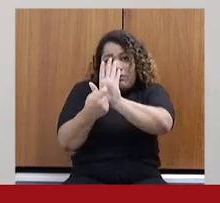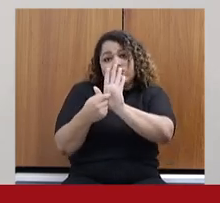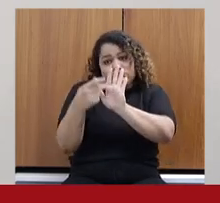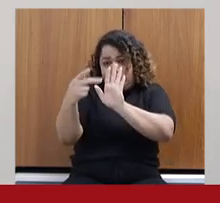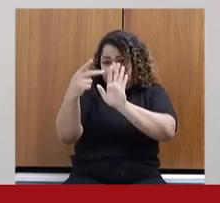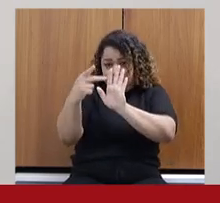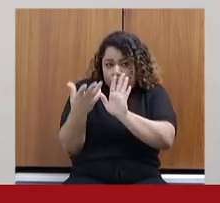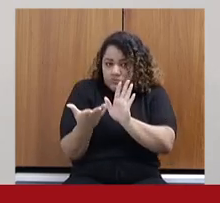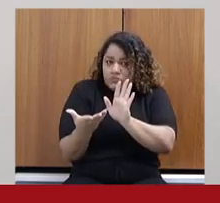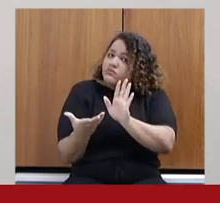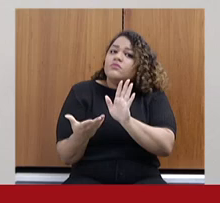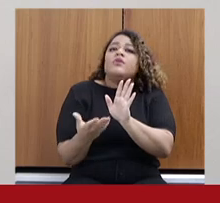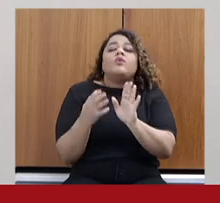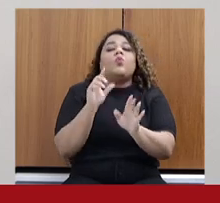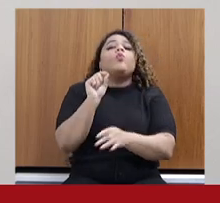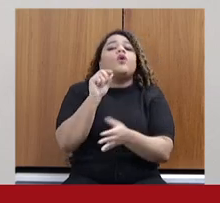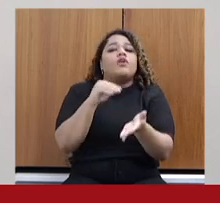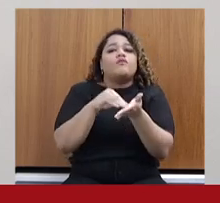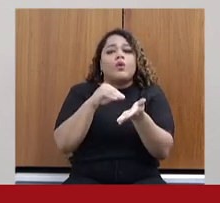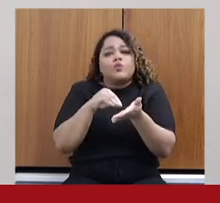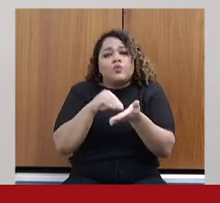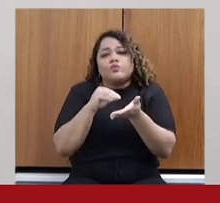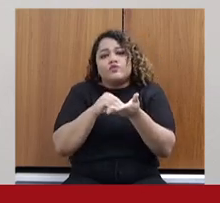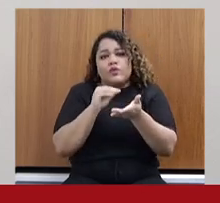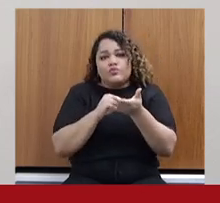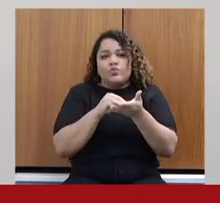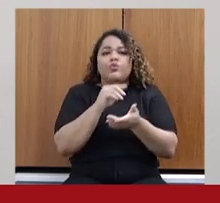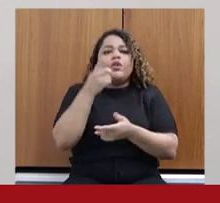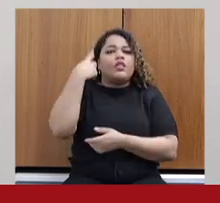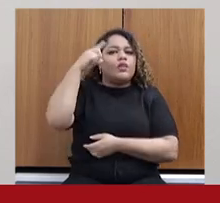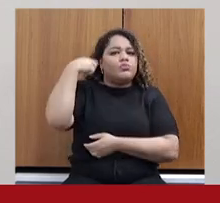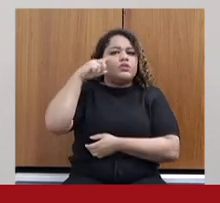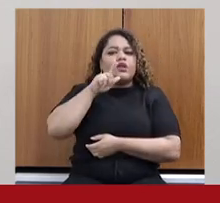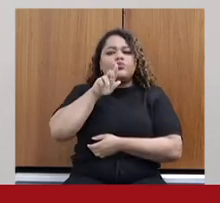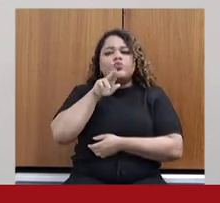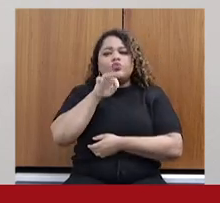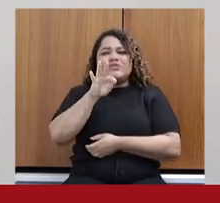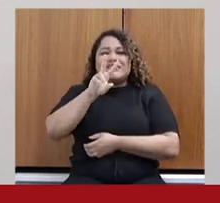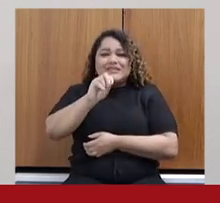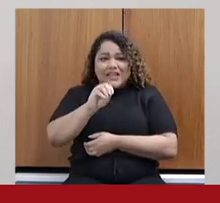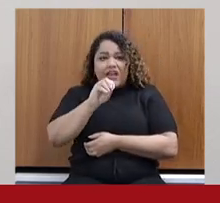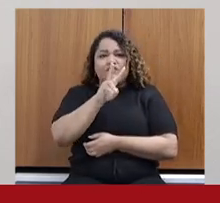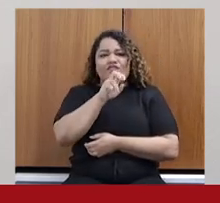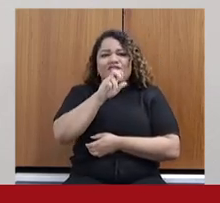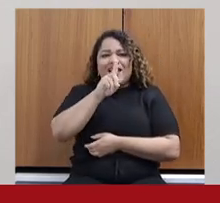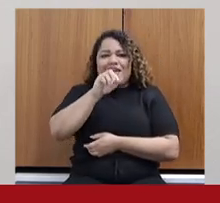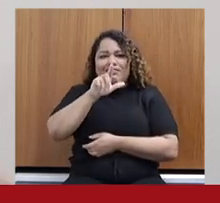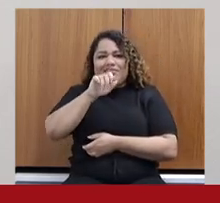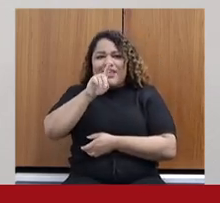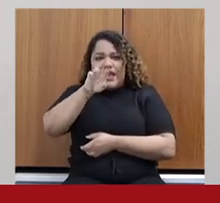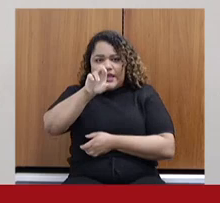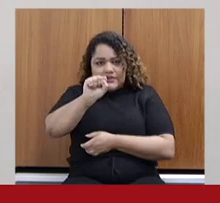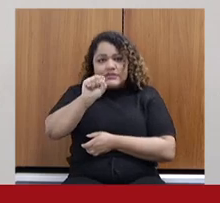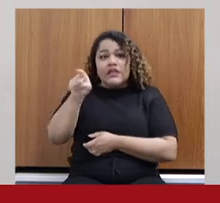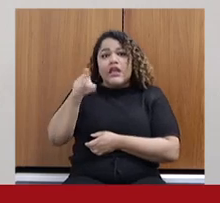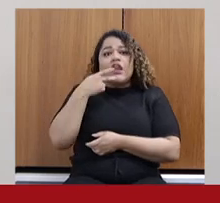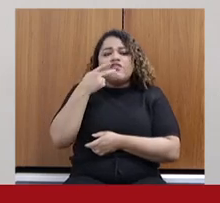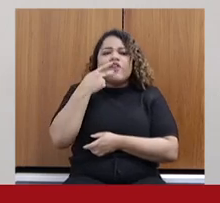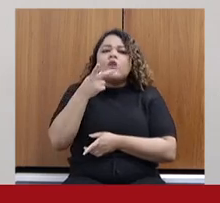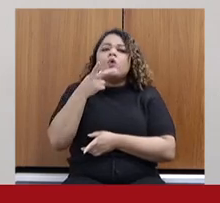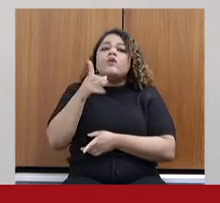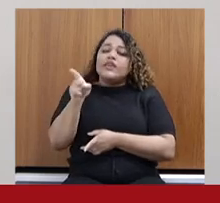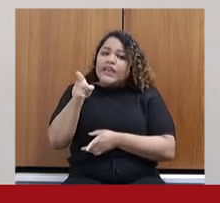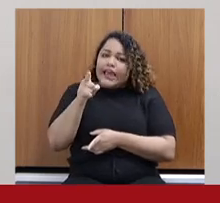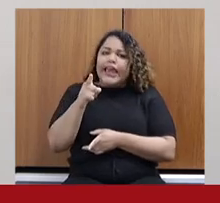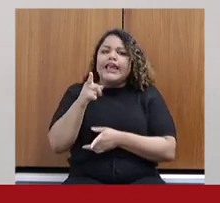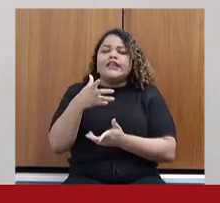verdade, faltou, né, o deputado Gustavo Haddad, de governo, foi a público dizer que ele acabou se excedendo. Ele